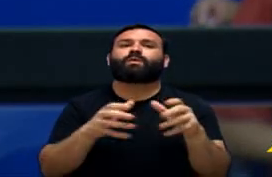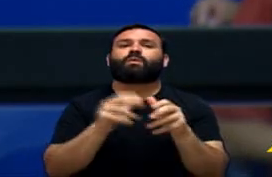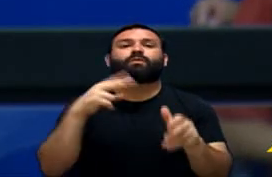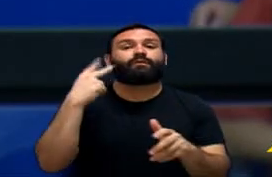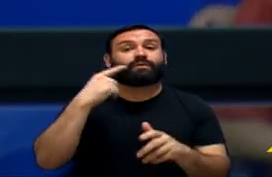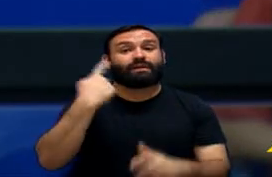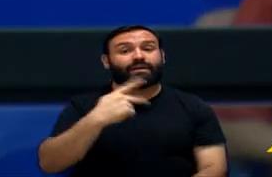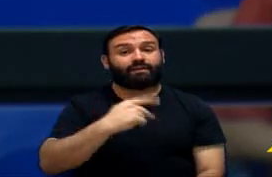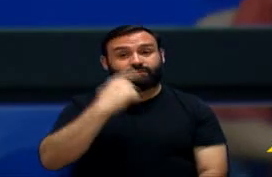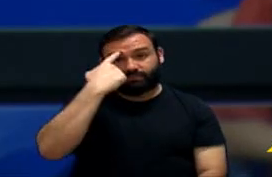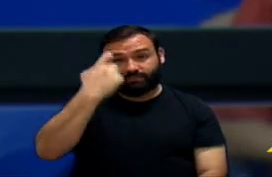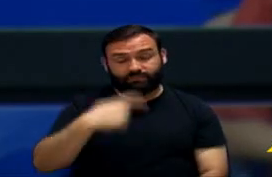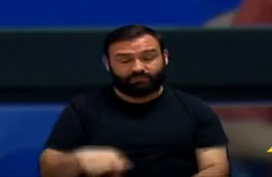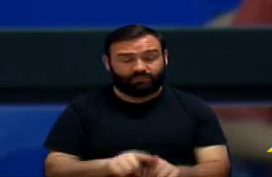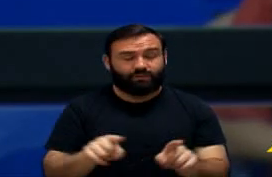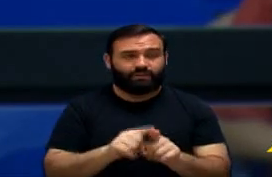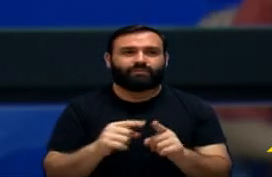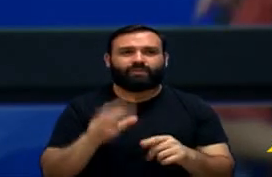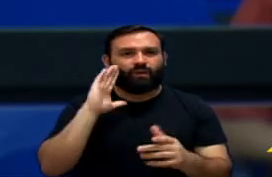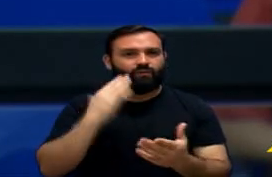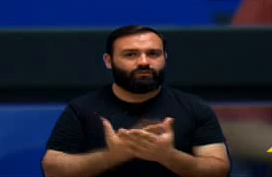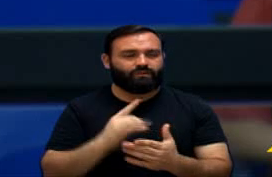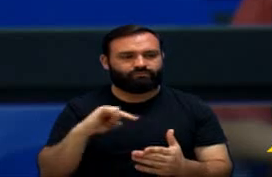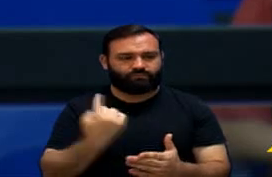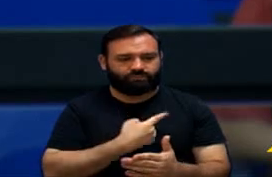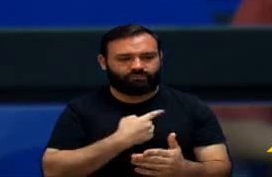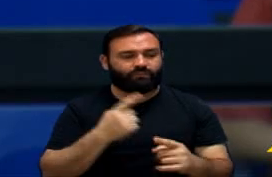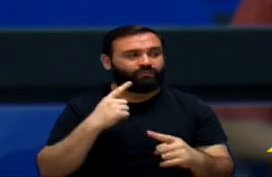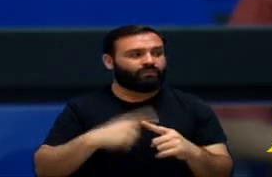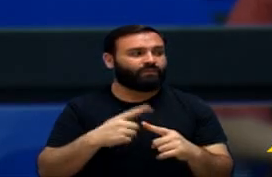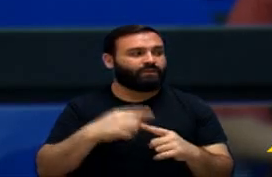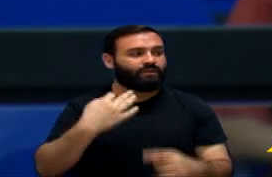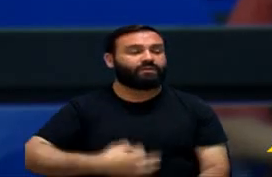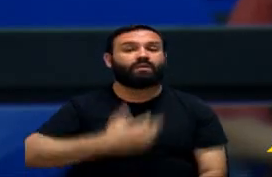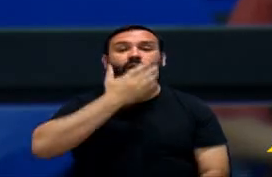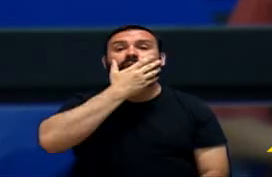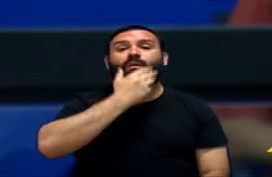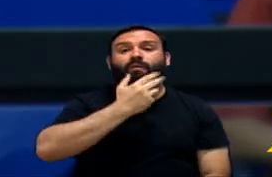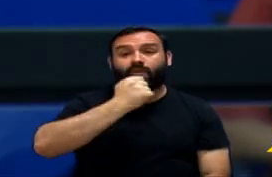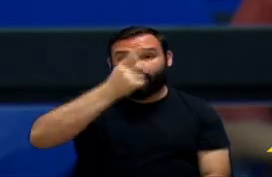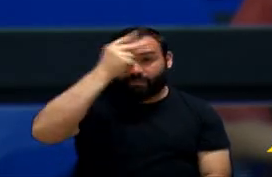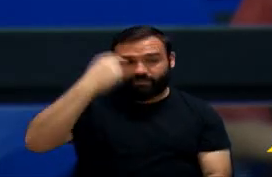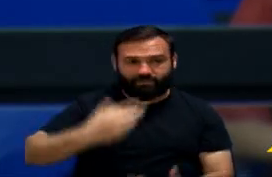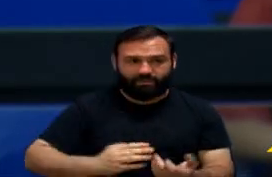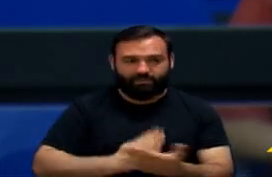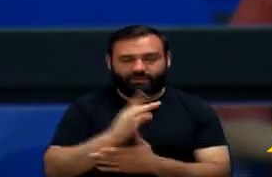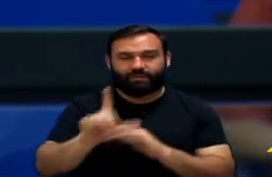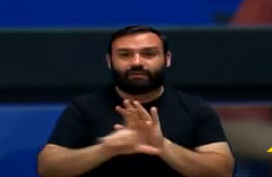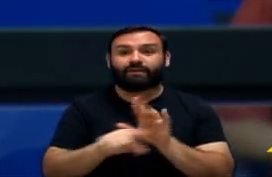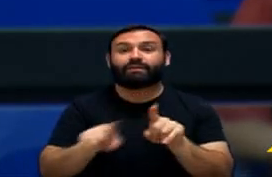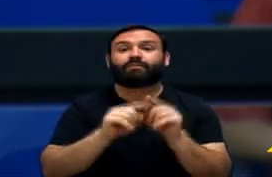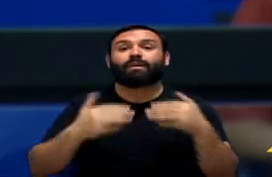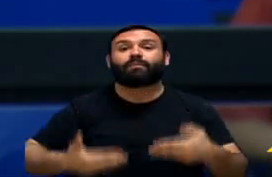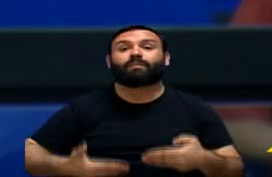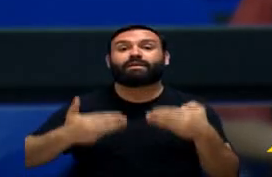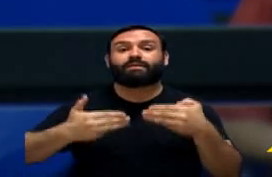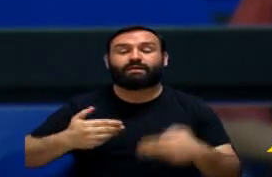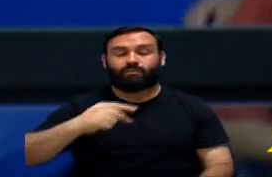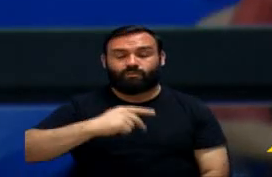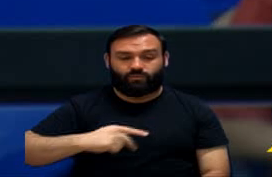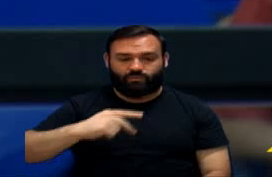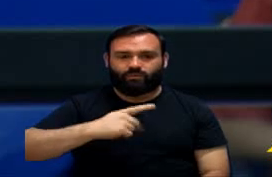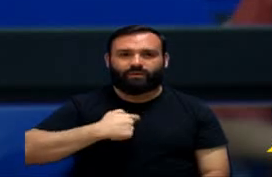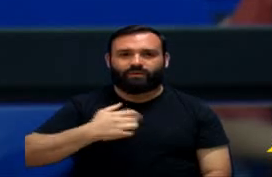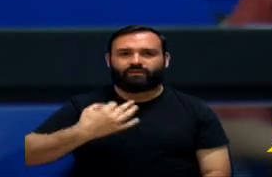pel essa iniciativa e contem com o nosso apoio eu tenho certeza que o prefeito vai sancionar essa lei e o Ministério Público eu tenho